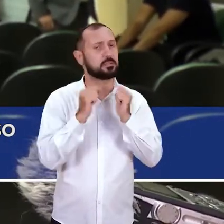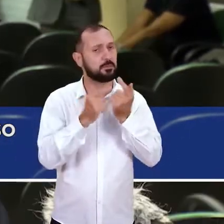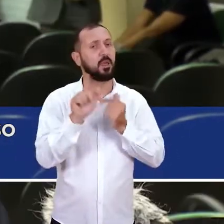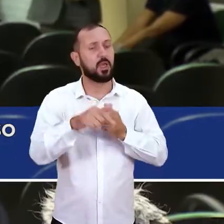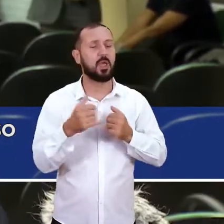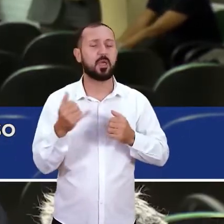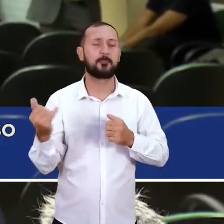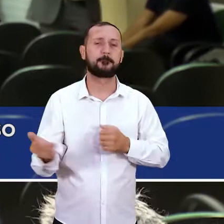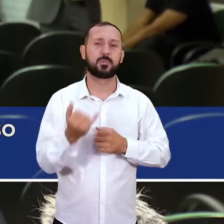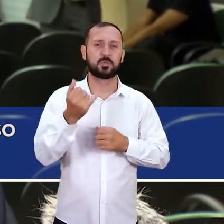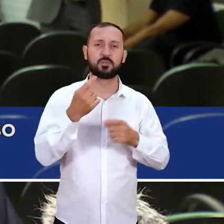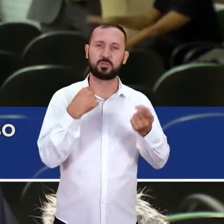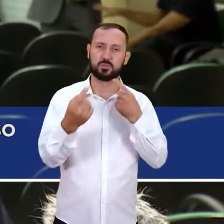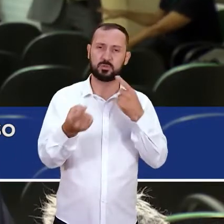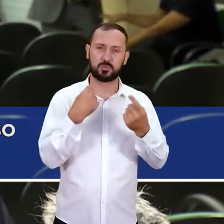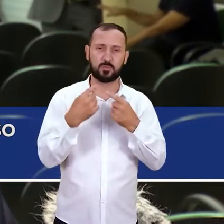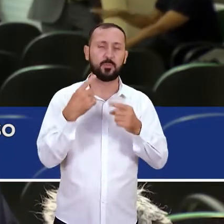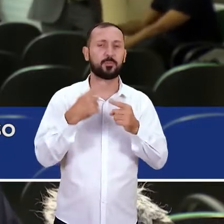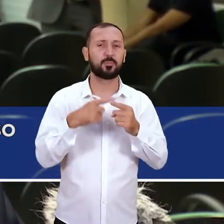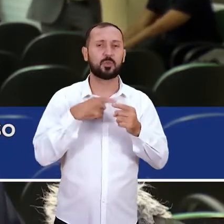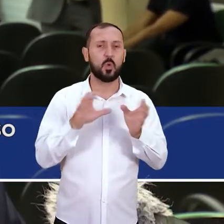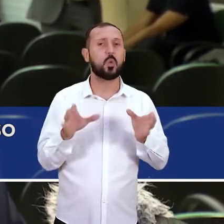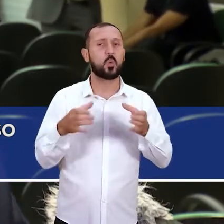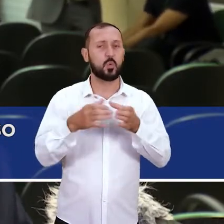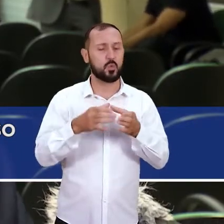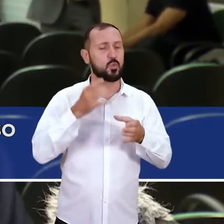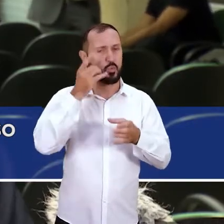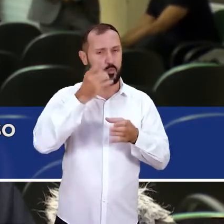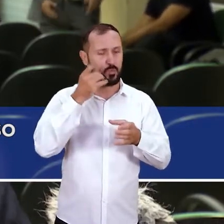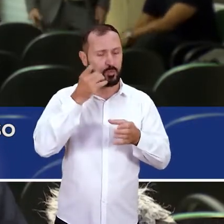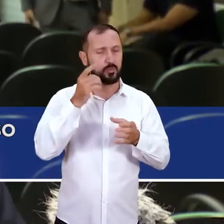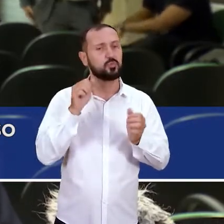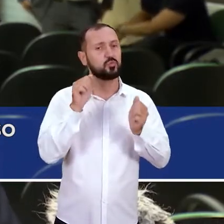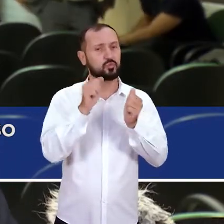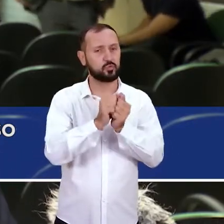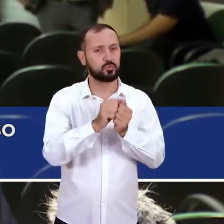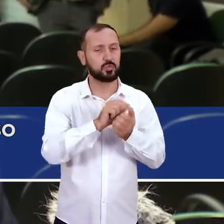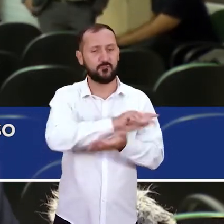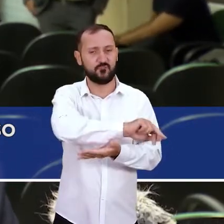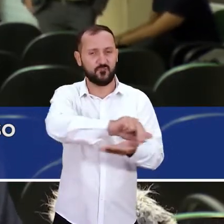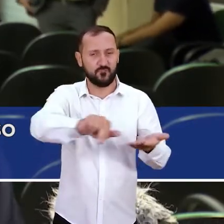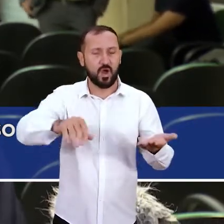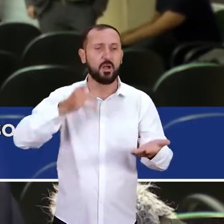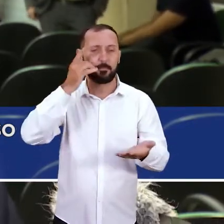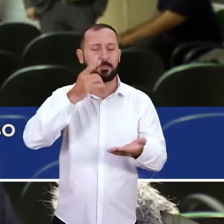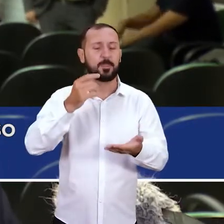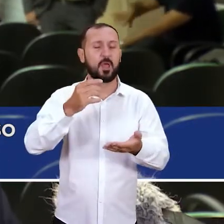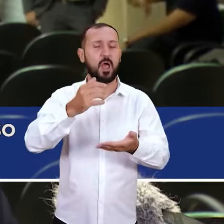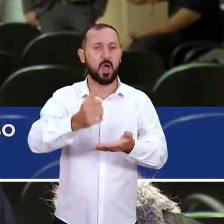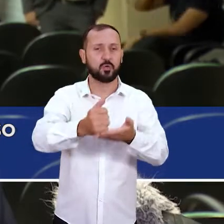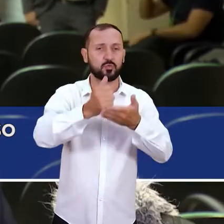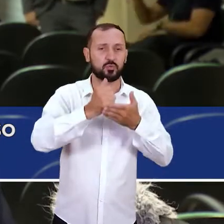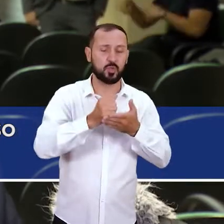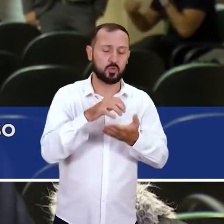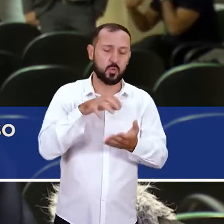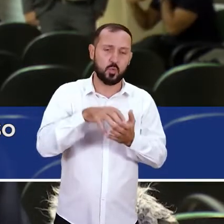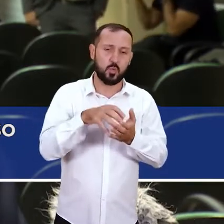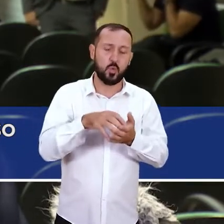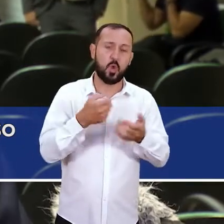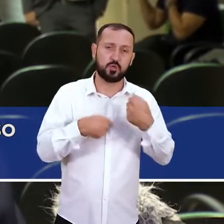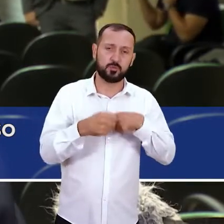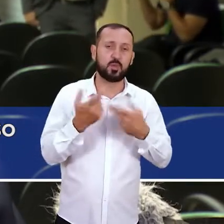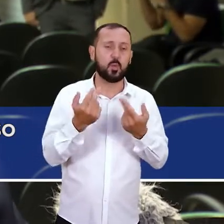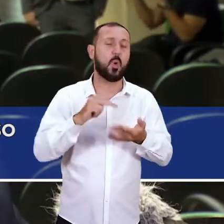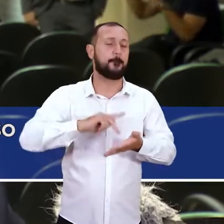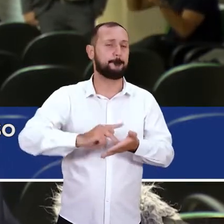da empresa. A Assembleia é fundamental nessa discussão, porque a frente parlamentar, juntamente com os demais deputados, pode ajudar